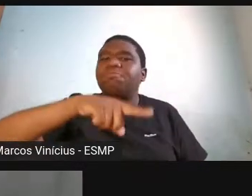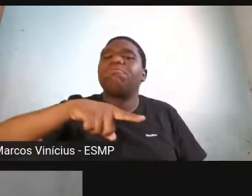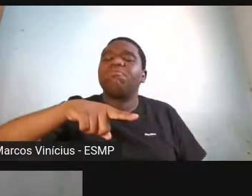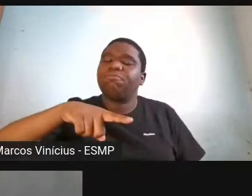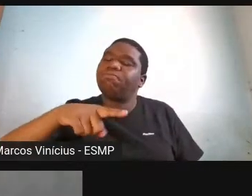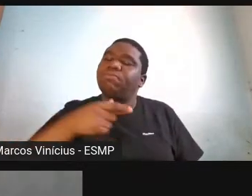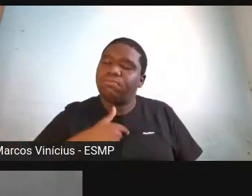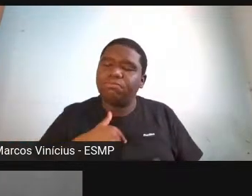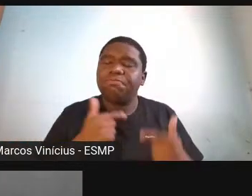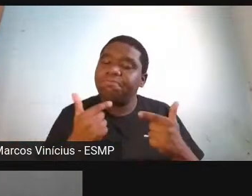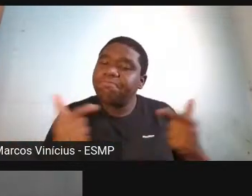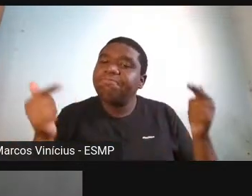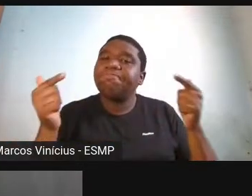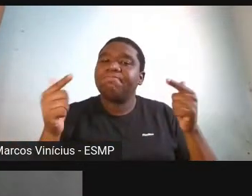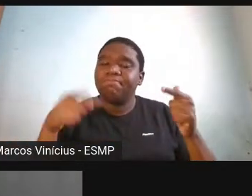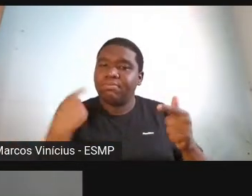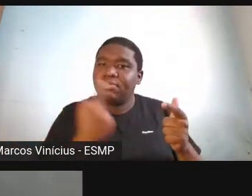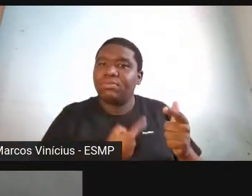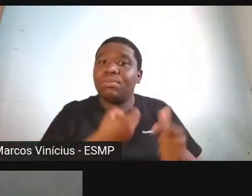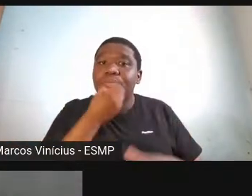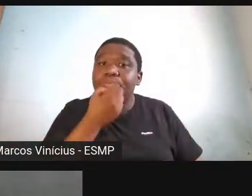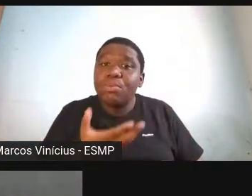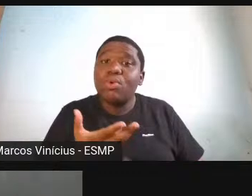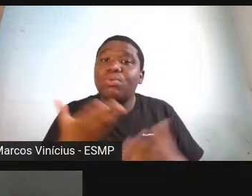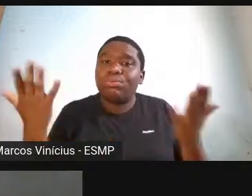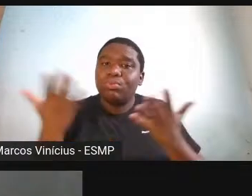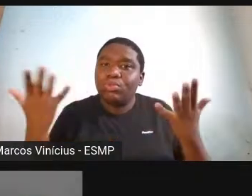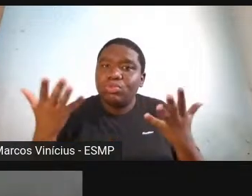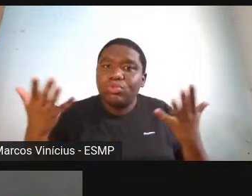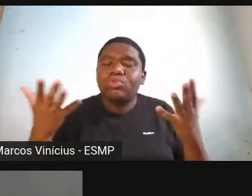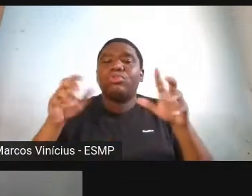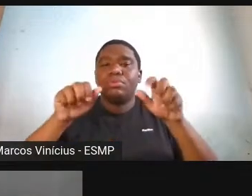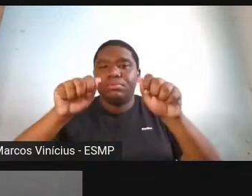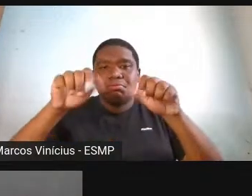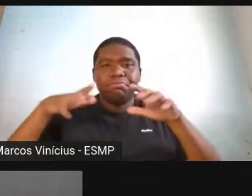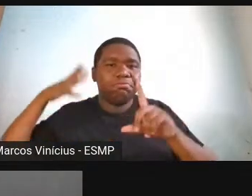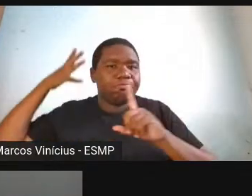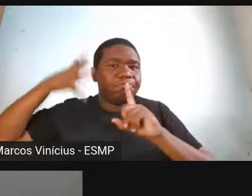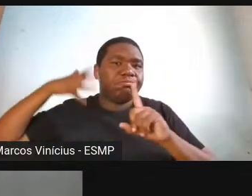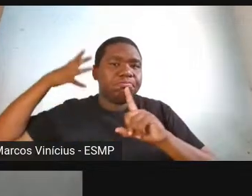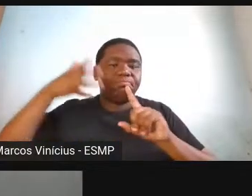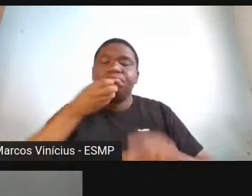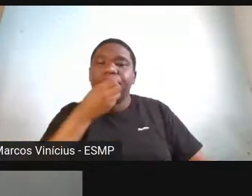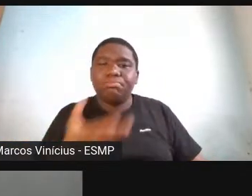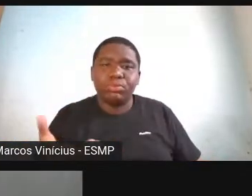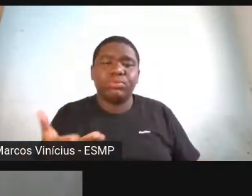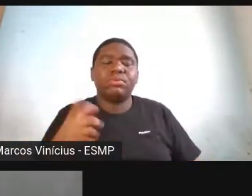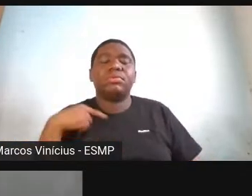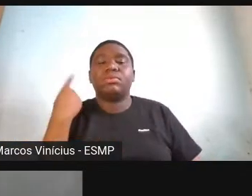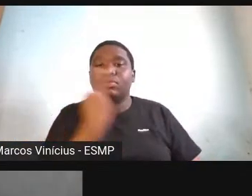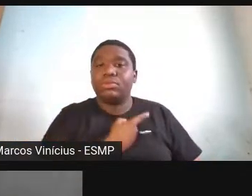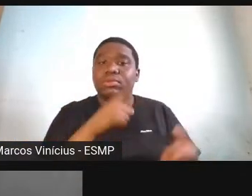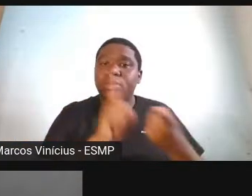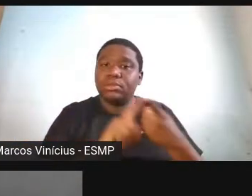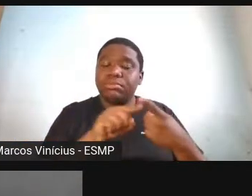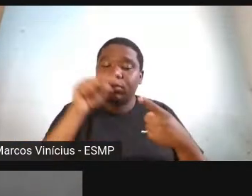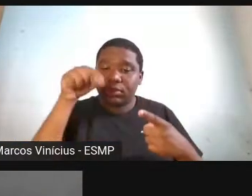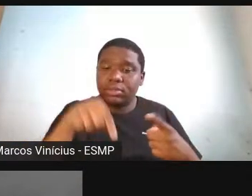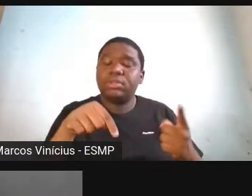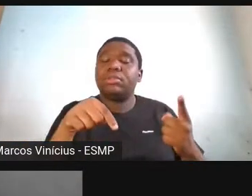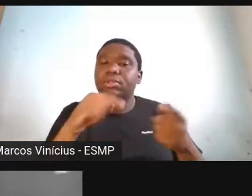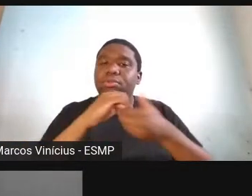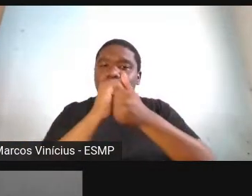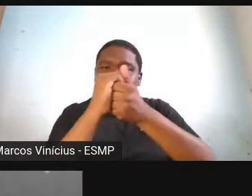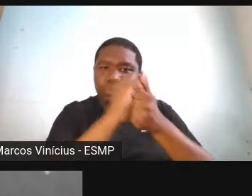um excelente seminário. Agradeço igualmente, saúdo as pessoas que estão nos